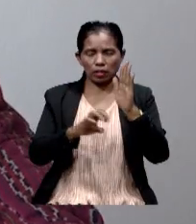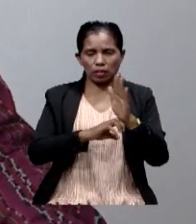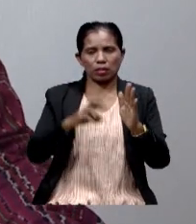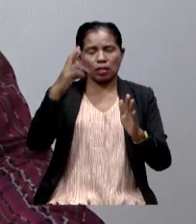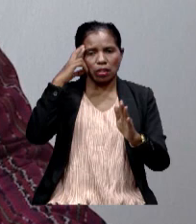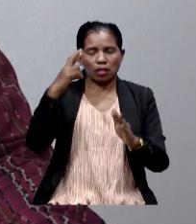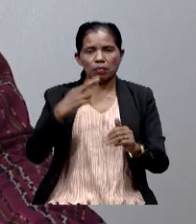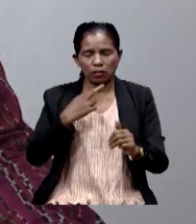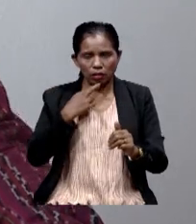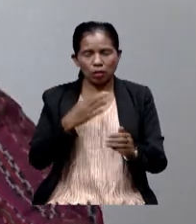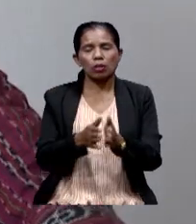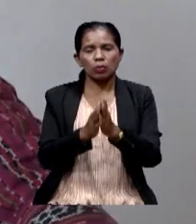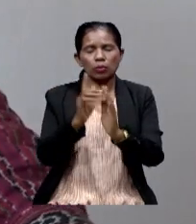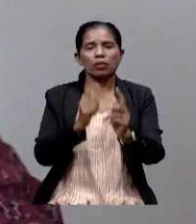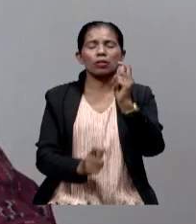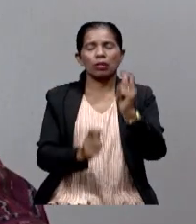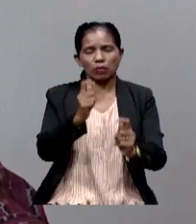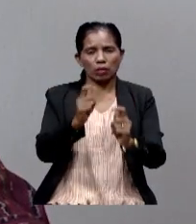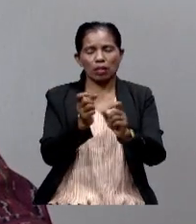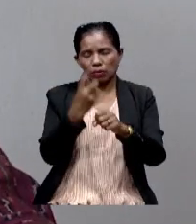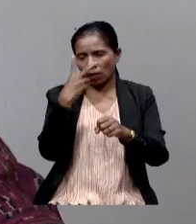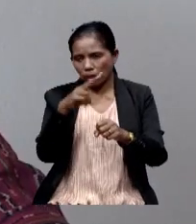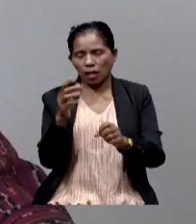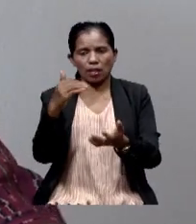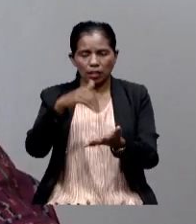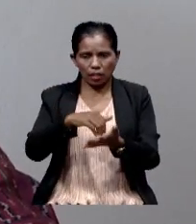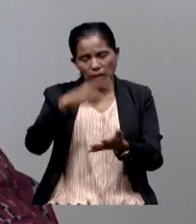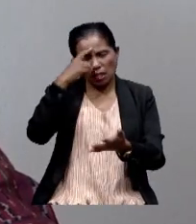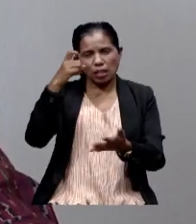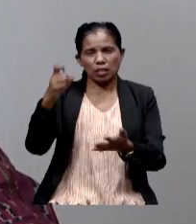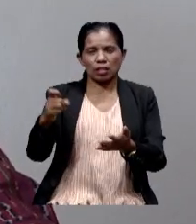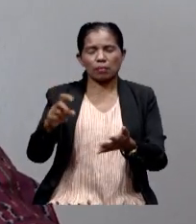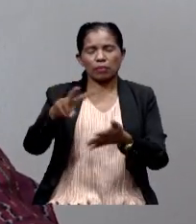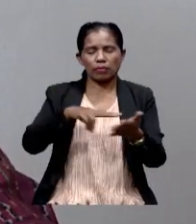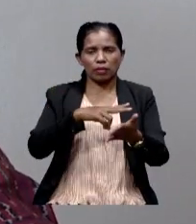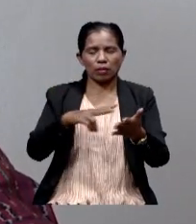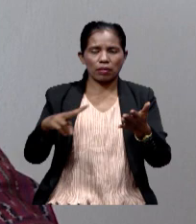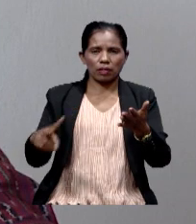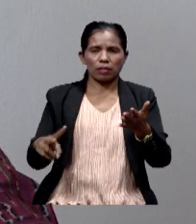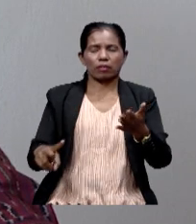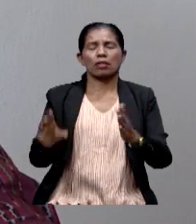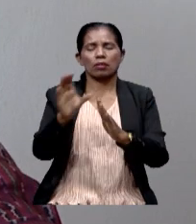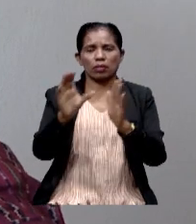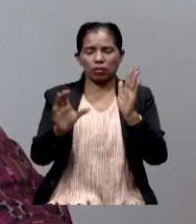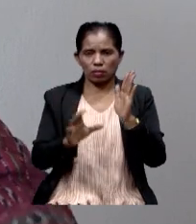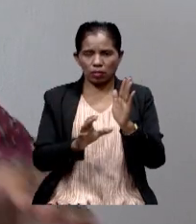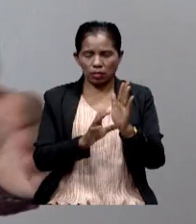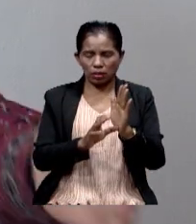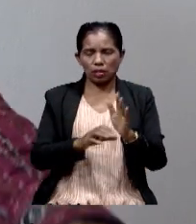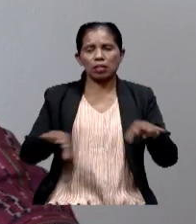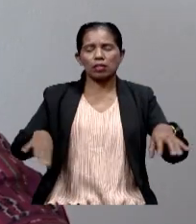Ramos Horta. O tribunal atuhalo fiscalização, também considera viola princípio constitucional,